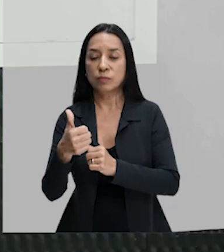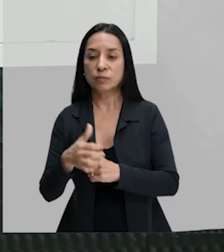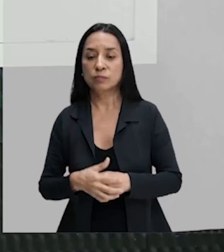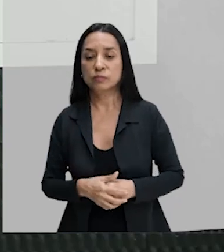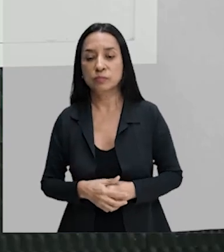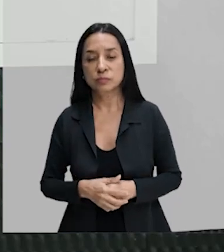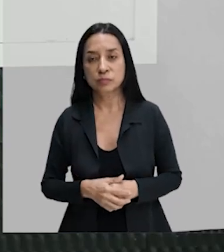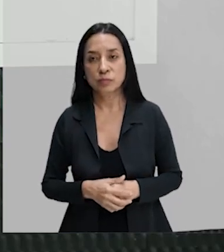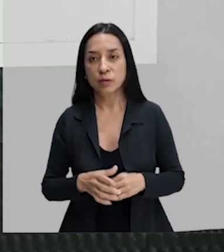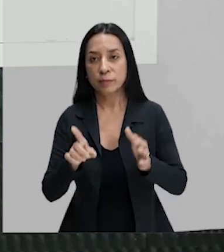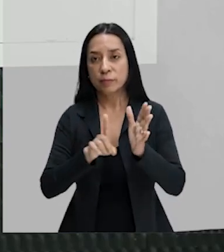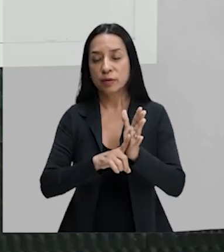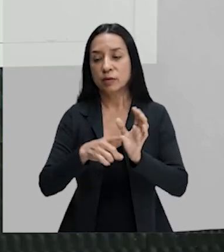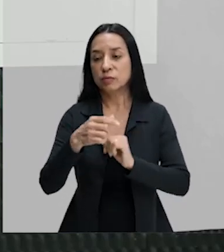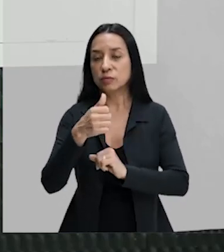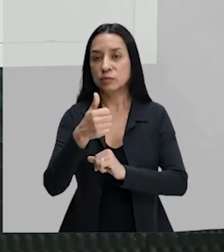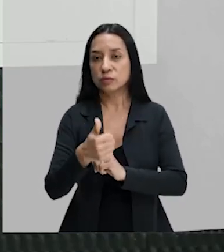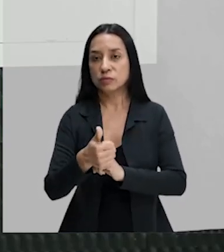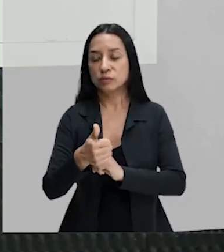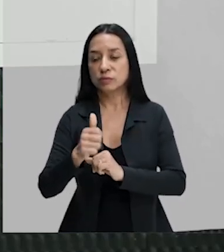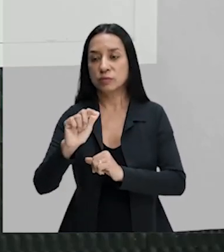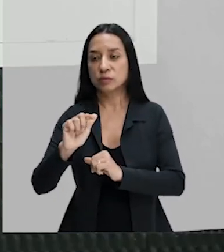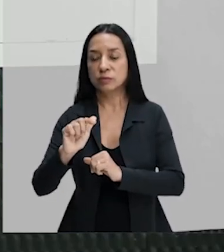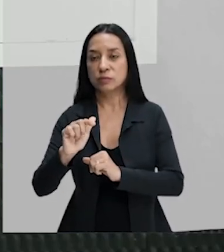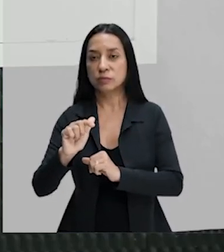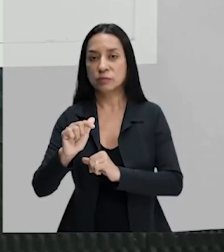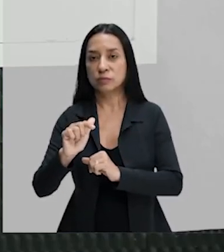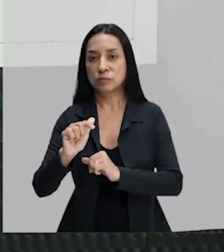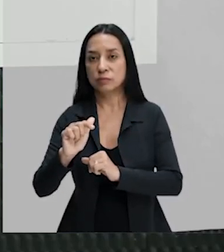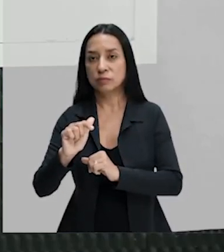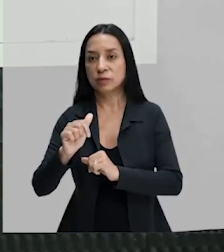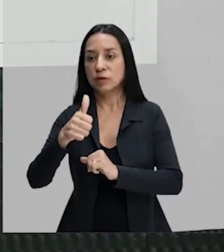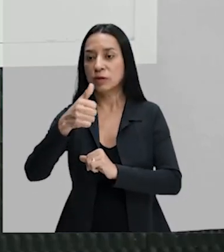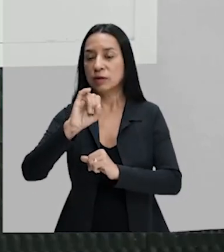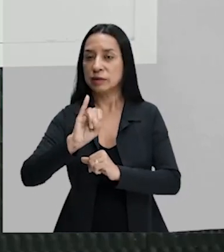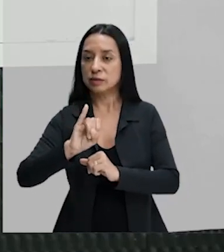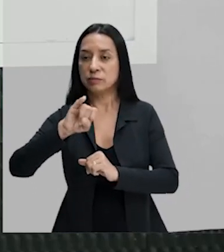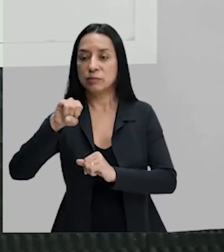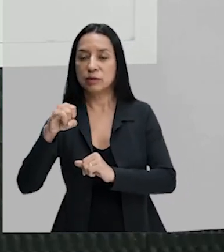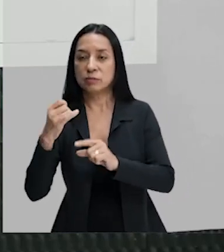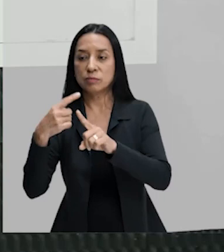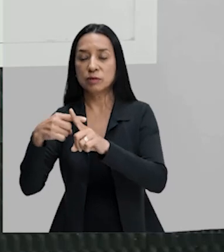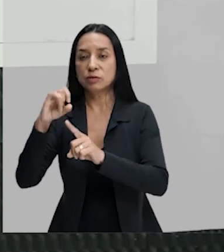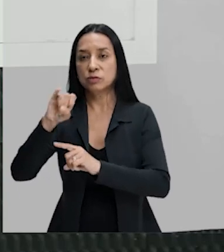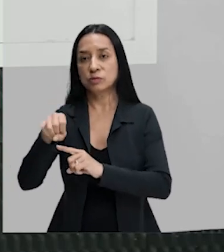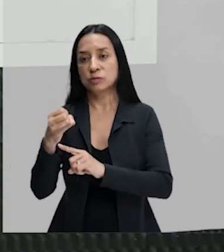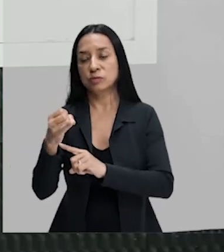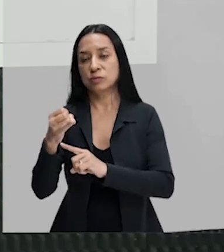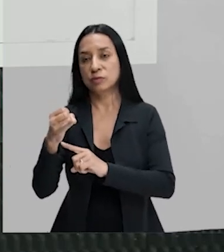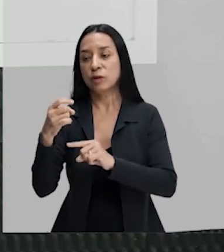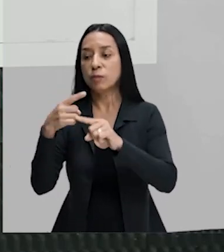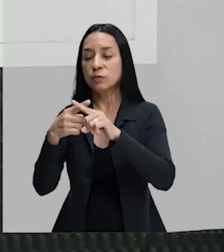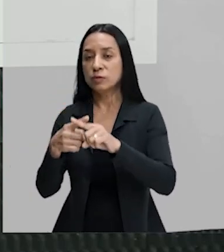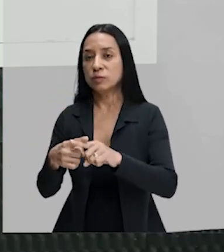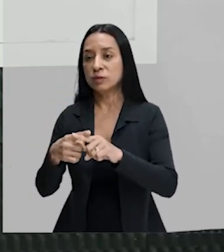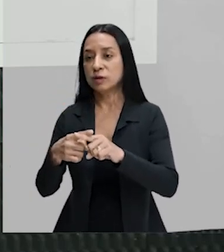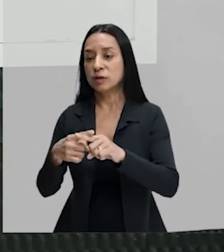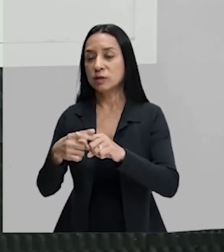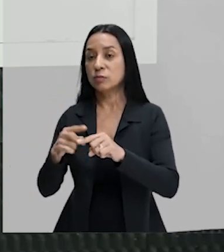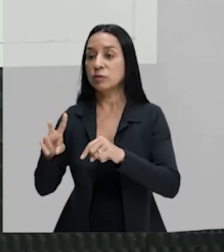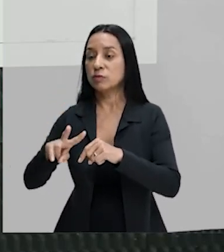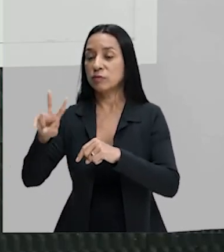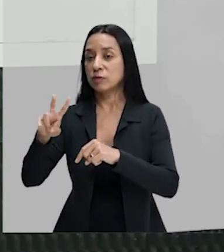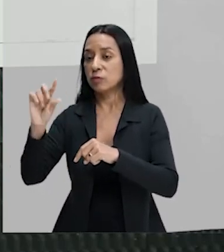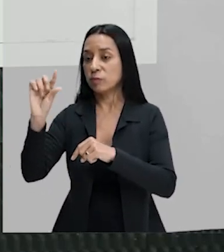certo? Então, menos 1 elevado a I mais J multiplicado pelo menor complementar desse elemento,